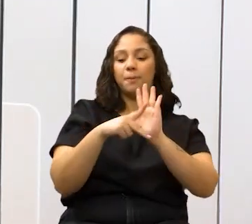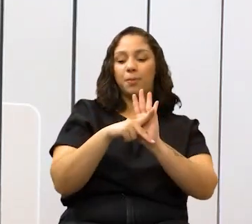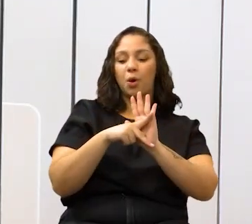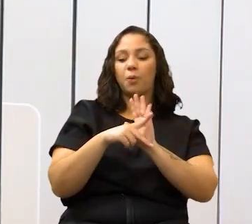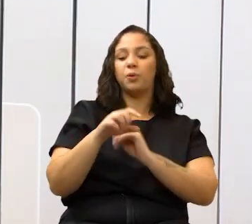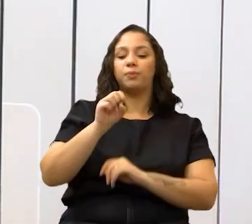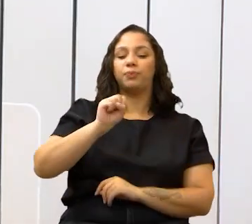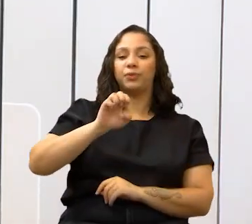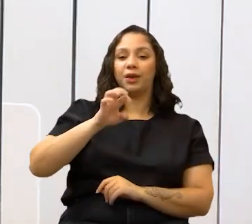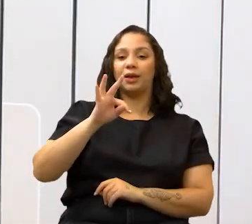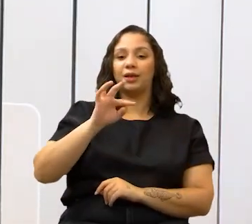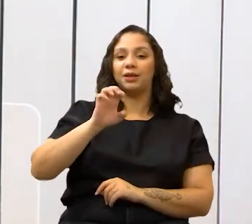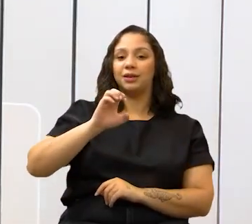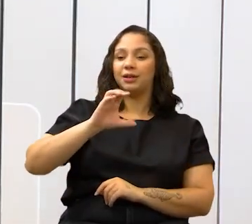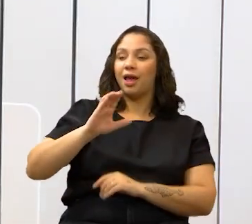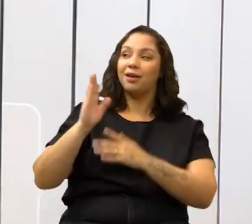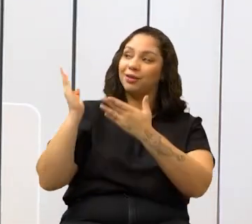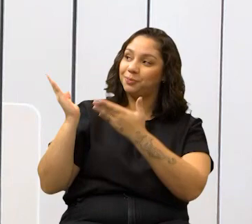que é o